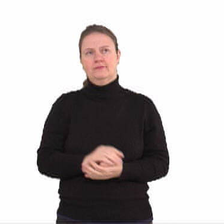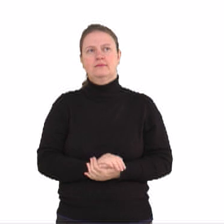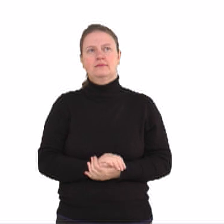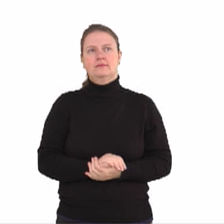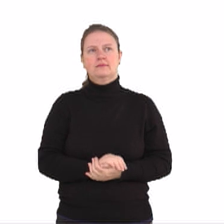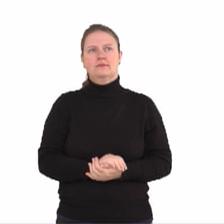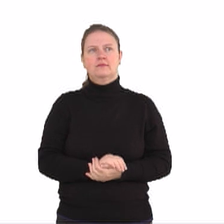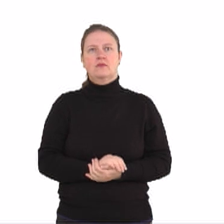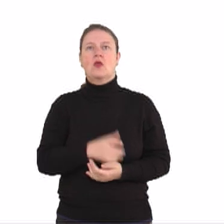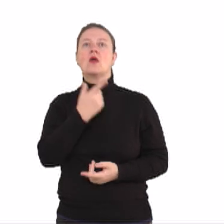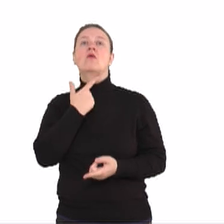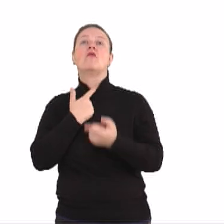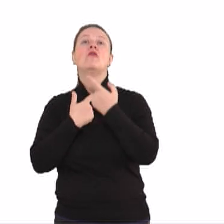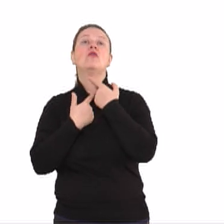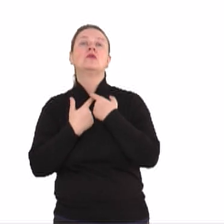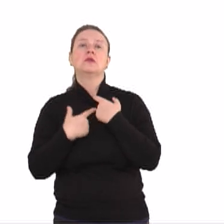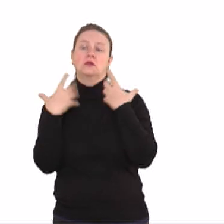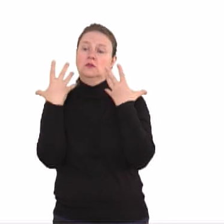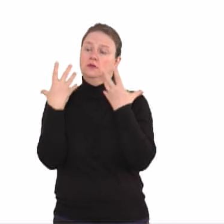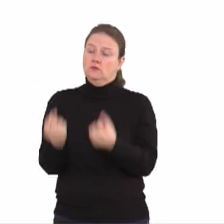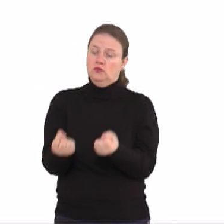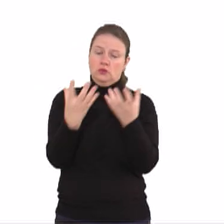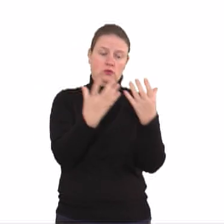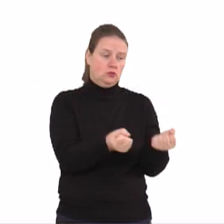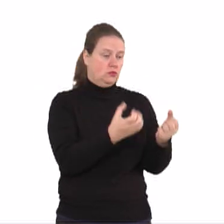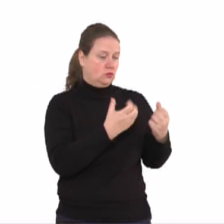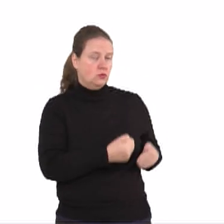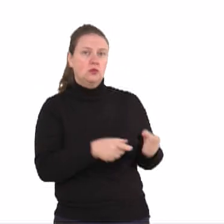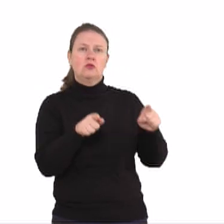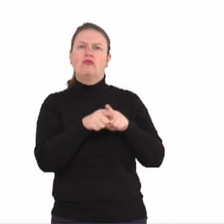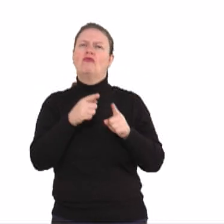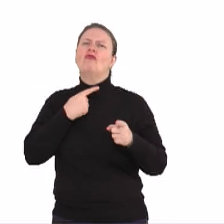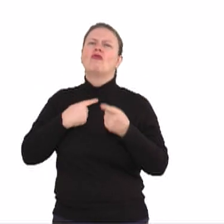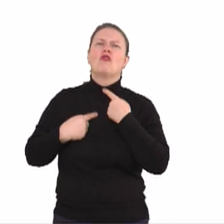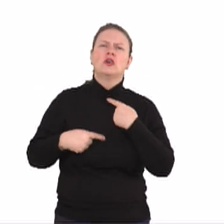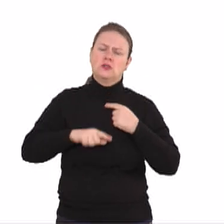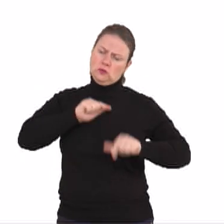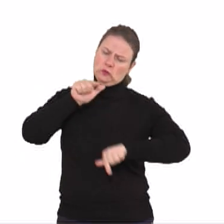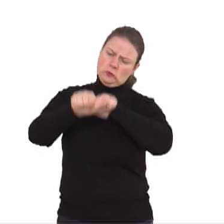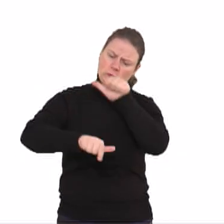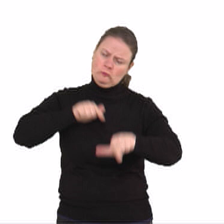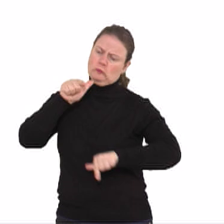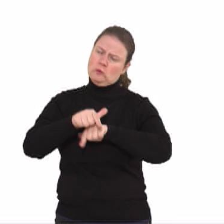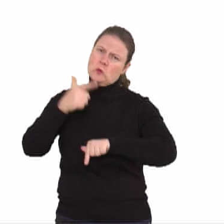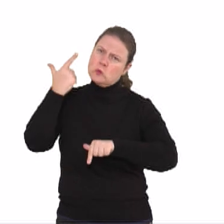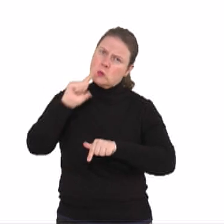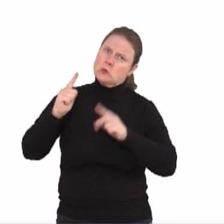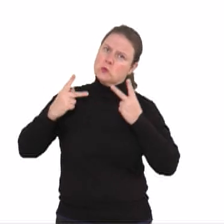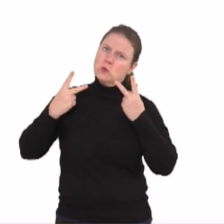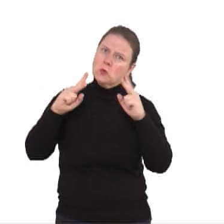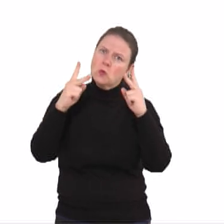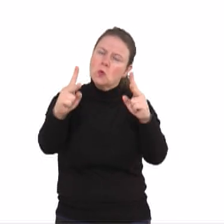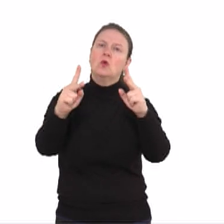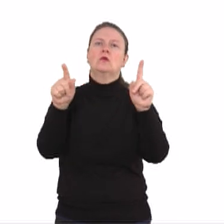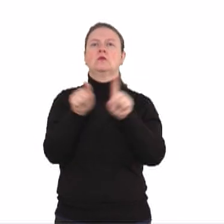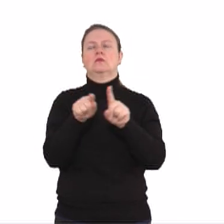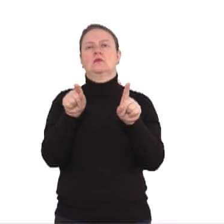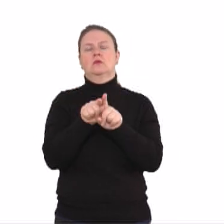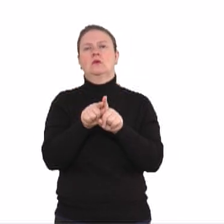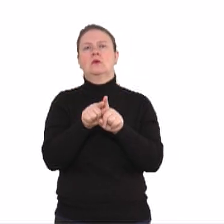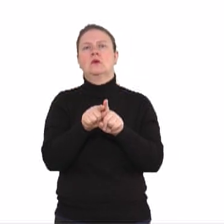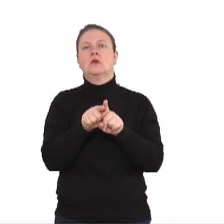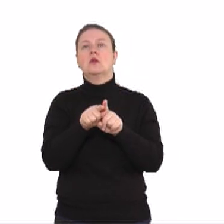Mais vontade de serem aceitas, mais vontade de verem o seu trabalho dar certo. E lembrar que tudo isso